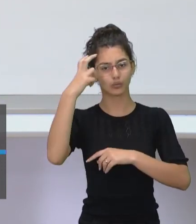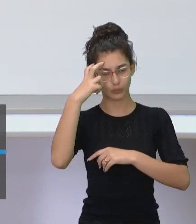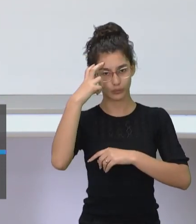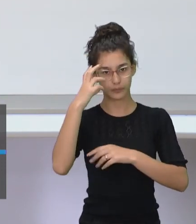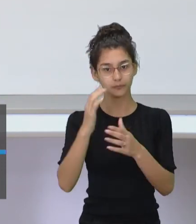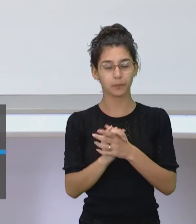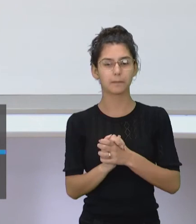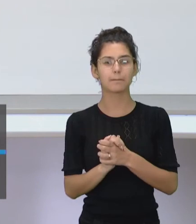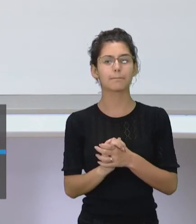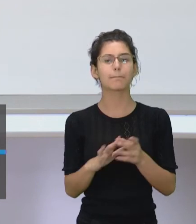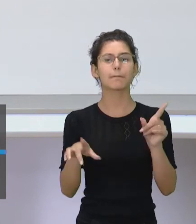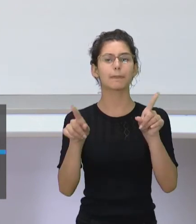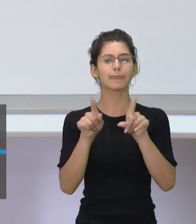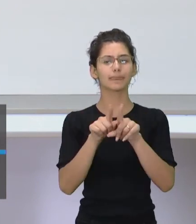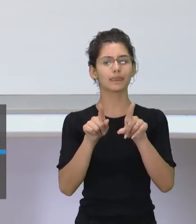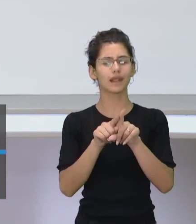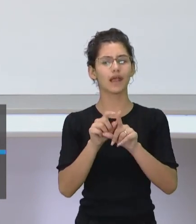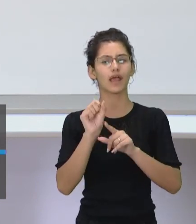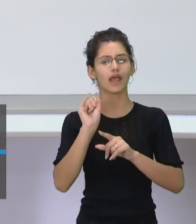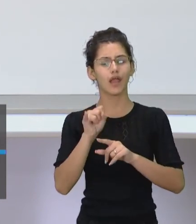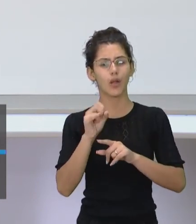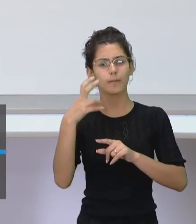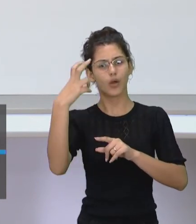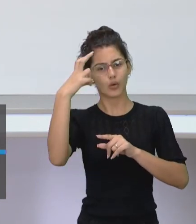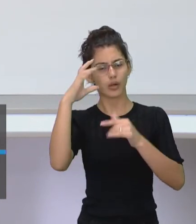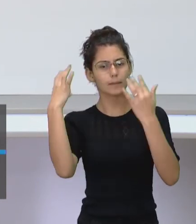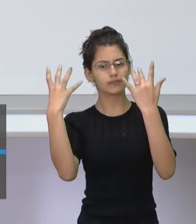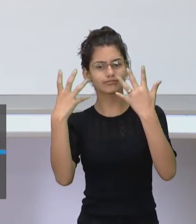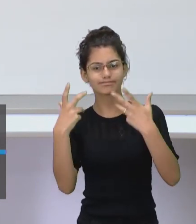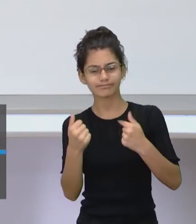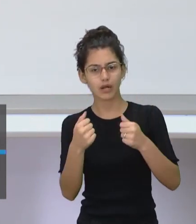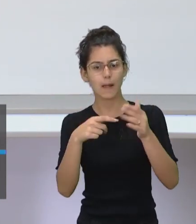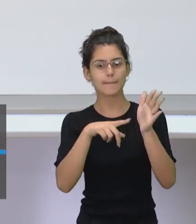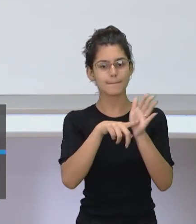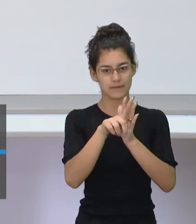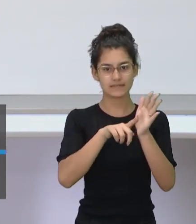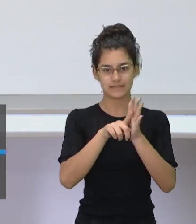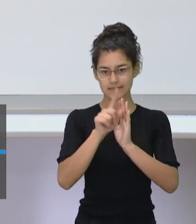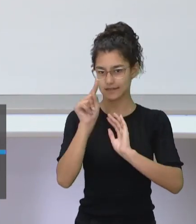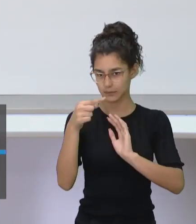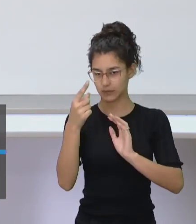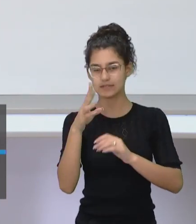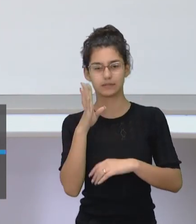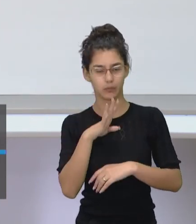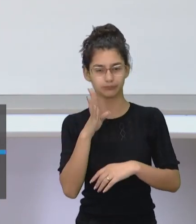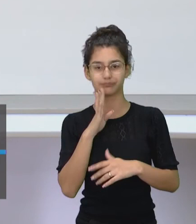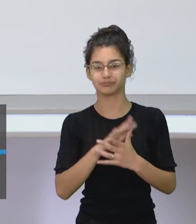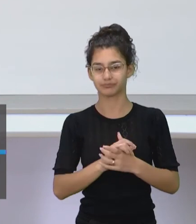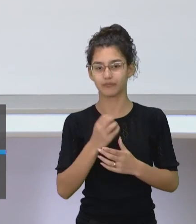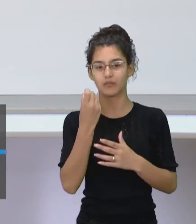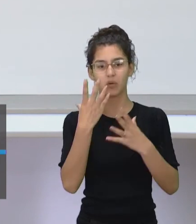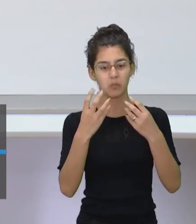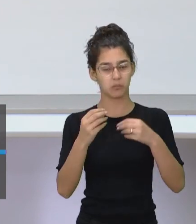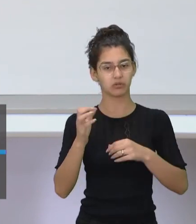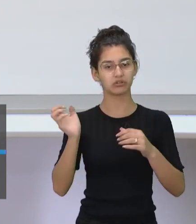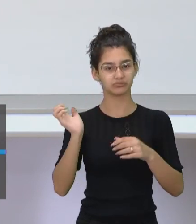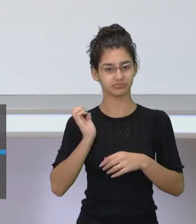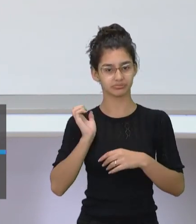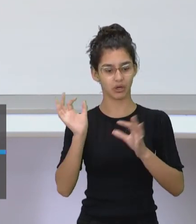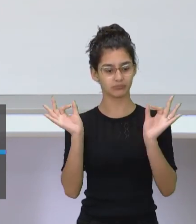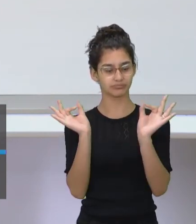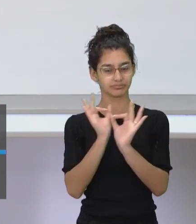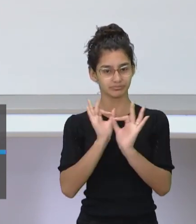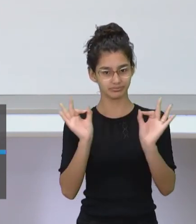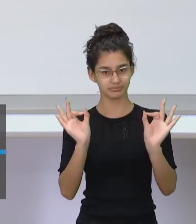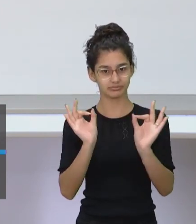ainda assim, apesar de ser uma cultura incrível, pesquisem sobre os astecas, é incrível. Eles são muito sofisticados e foram muito